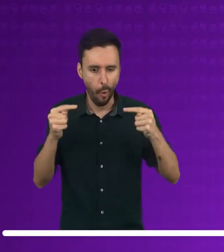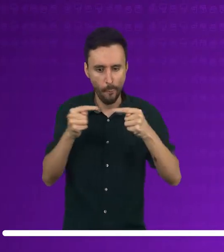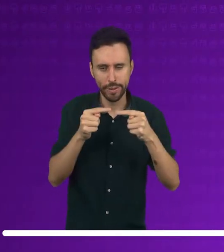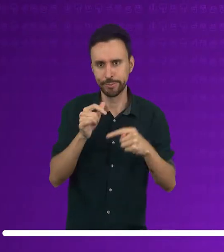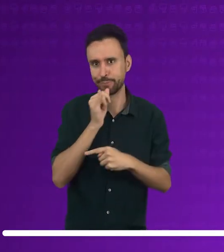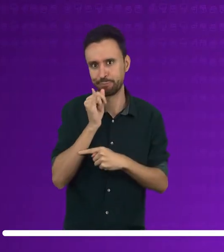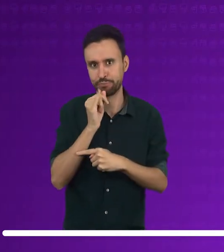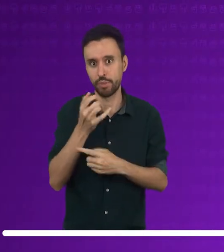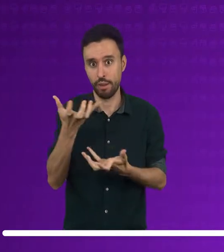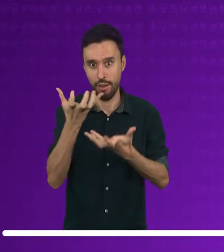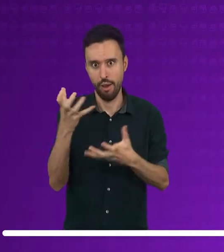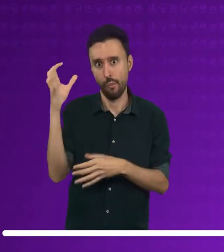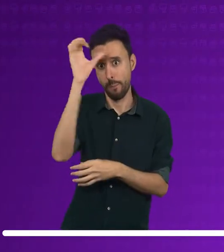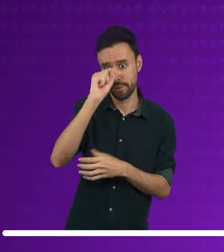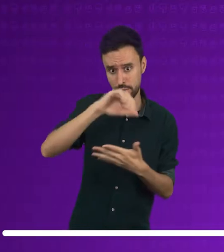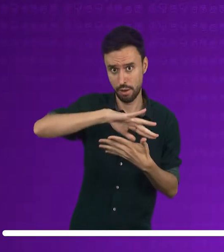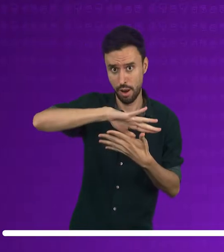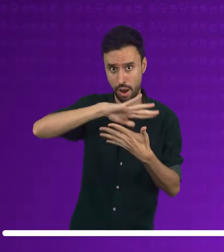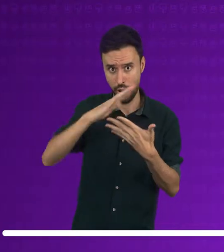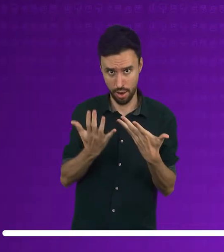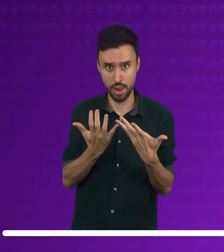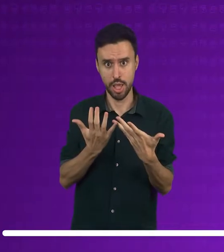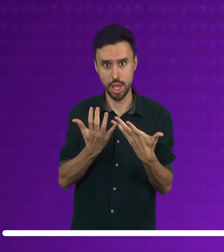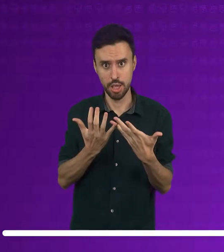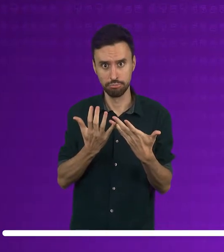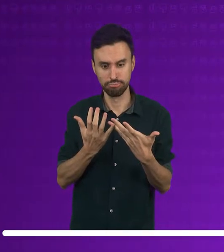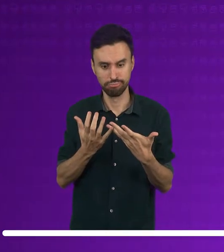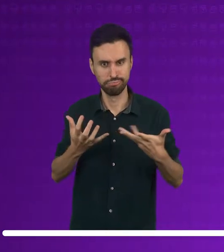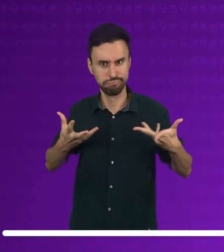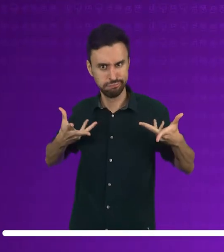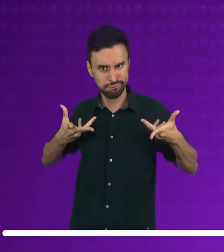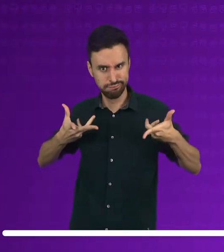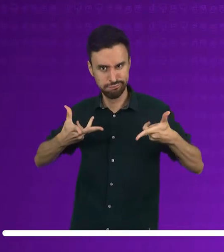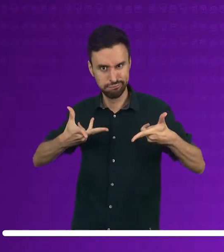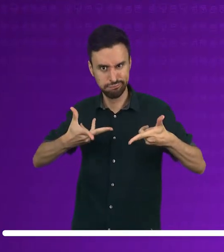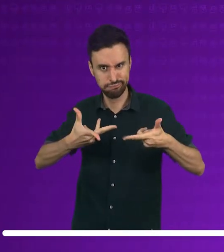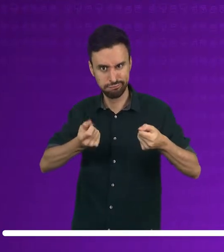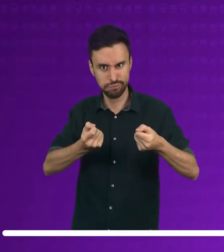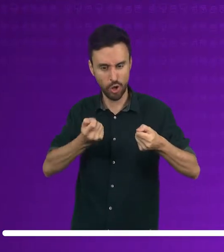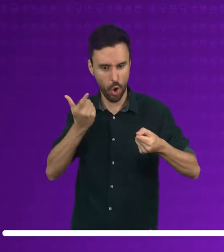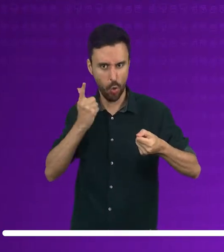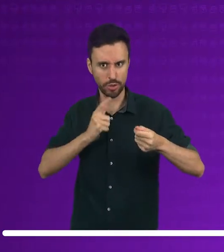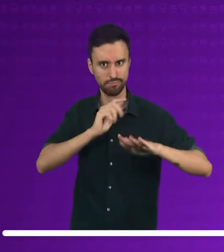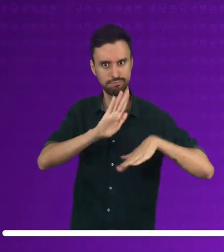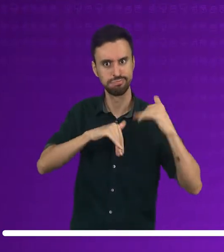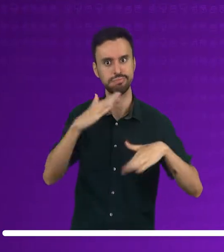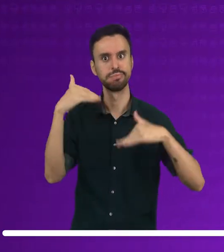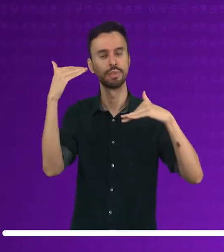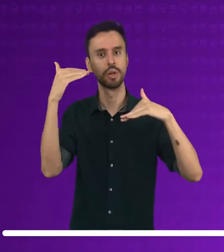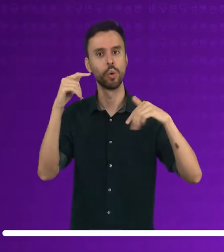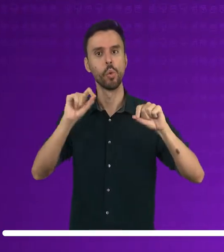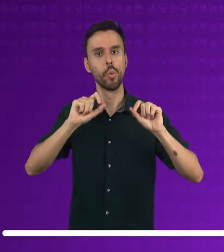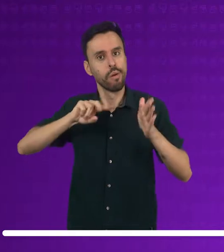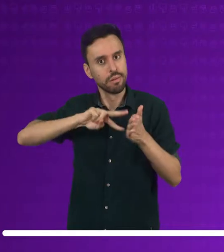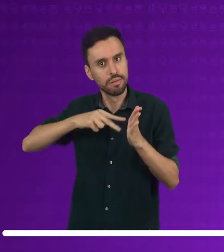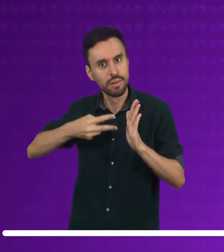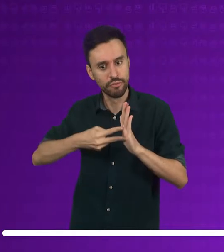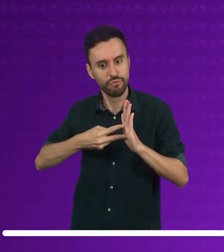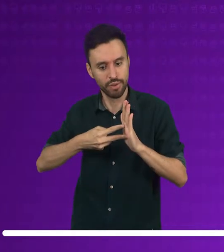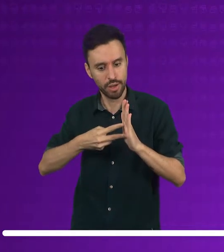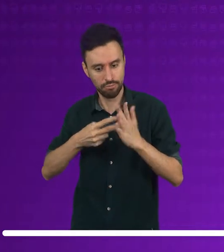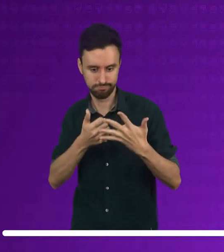este semestre é aprender os conteúdos de Libras a ponto de ter excelente desempenho nas avaliações, tenha isso